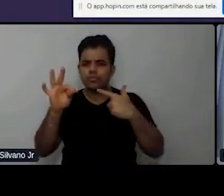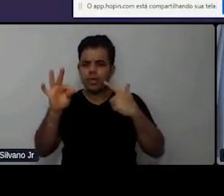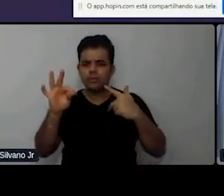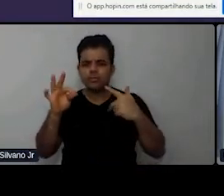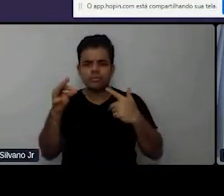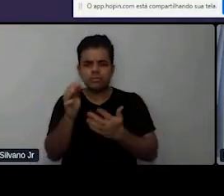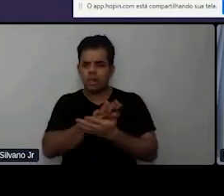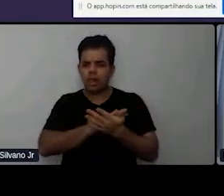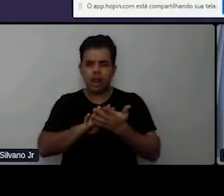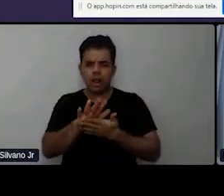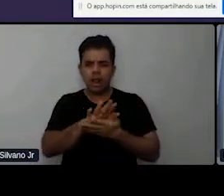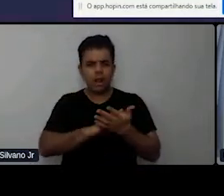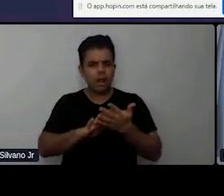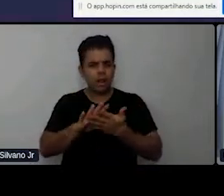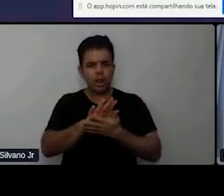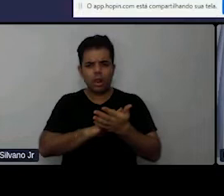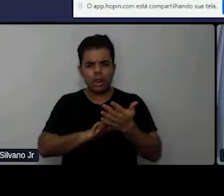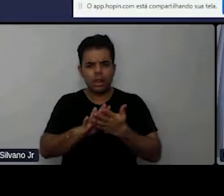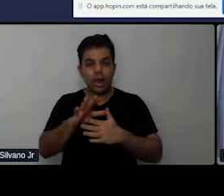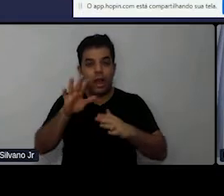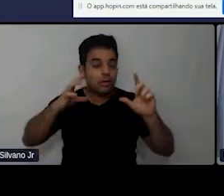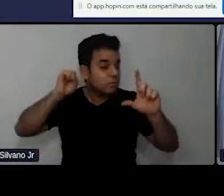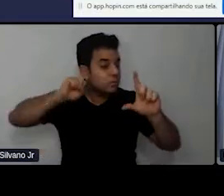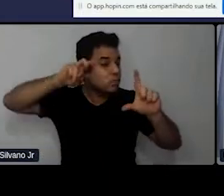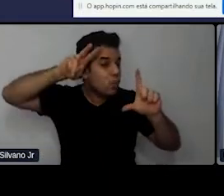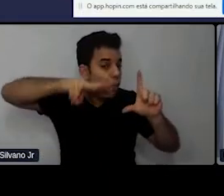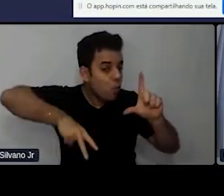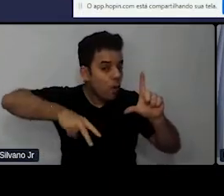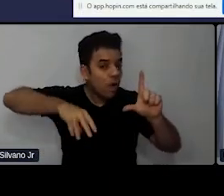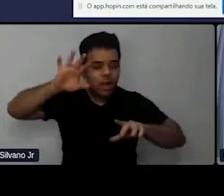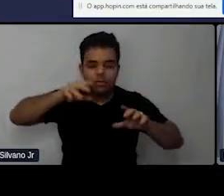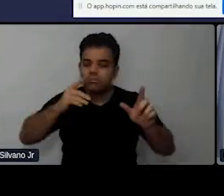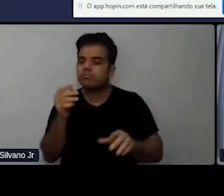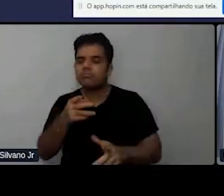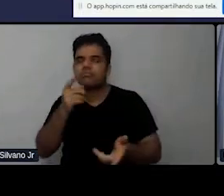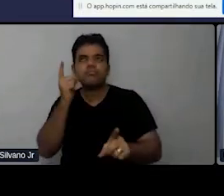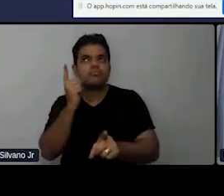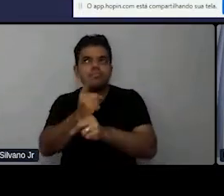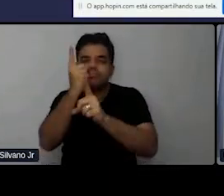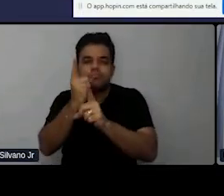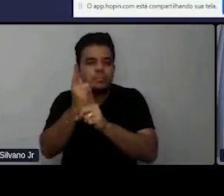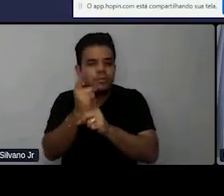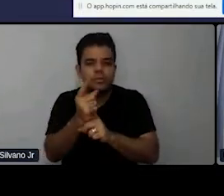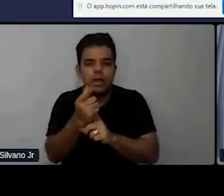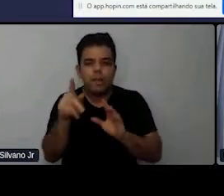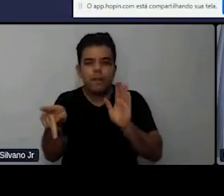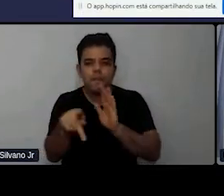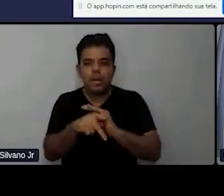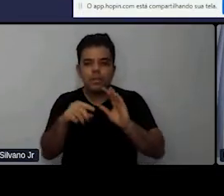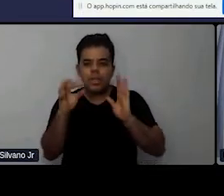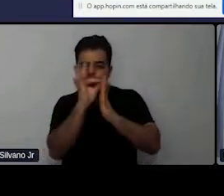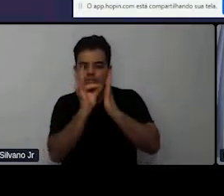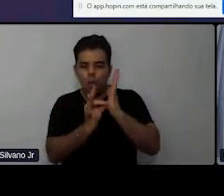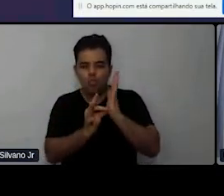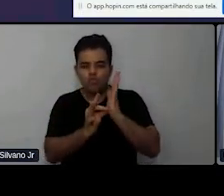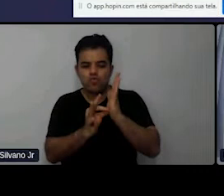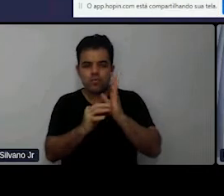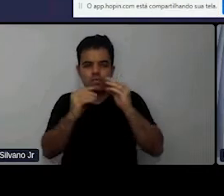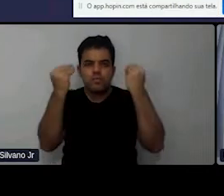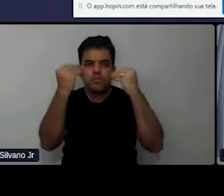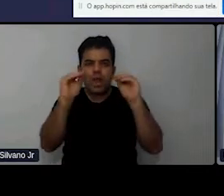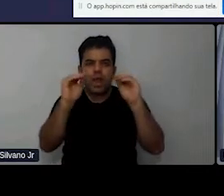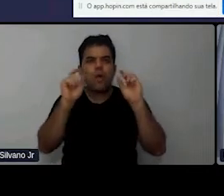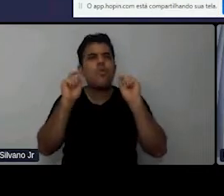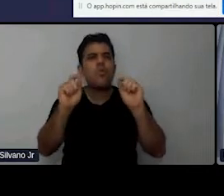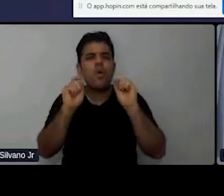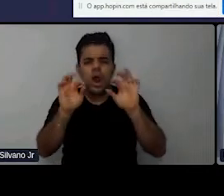como uma pessoa, né, com o seu leitor de tela vai conseguir identificar o que código é esse? O que está sendo inserido